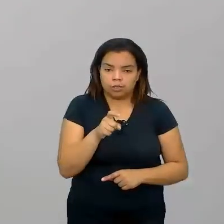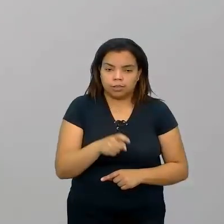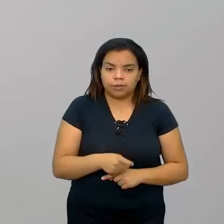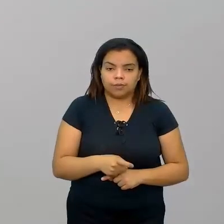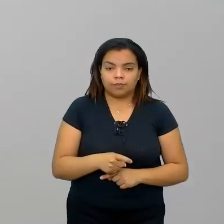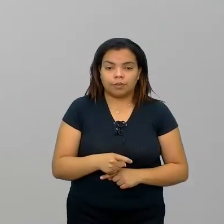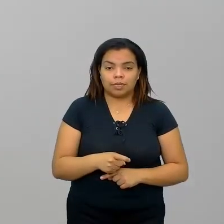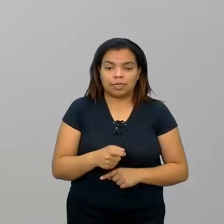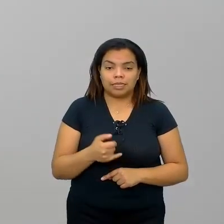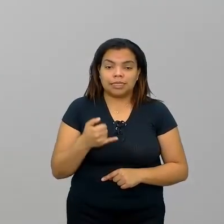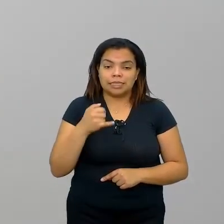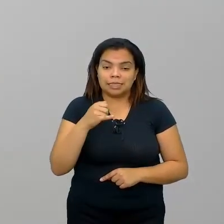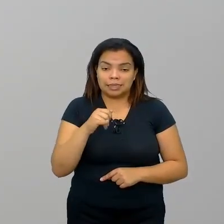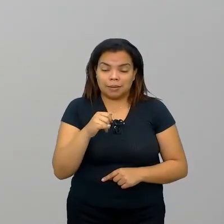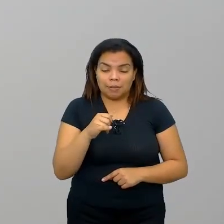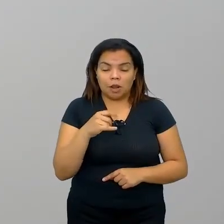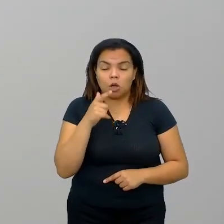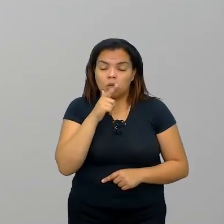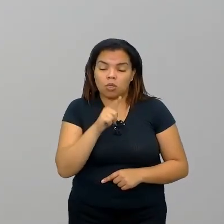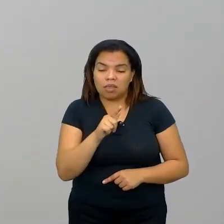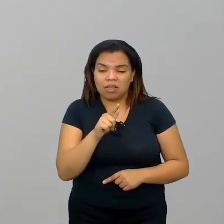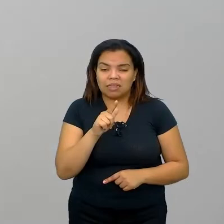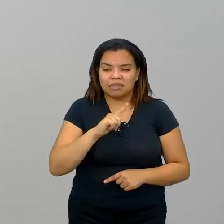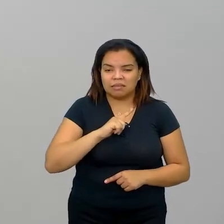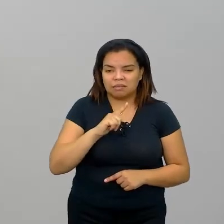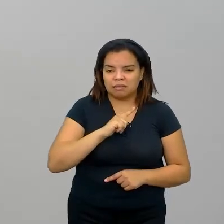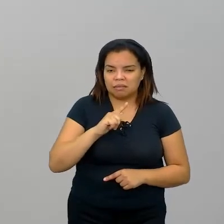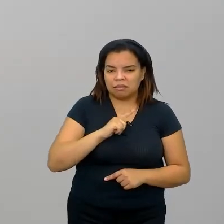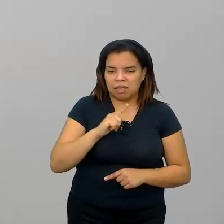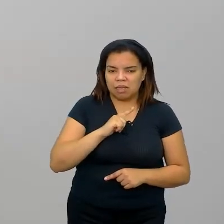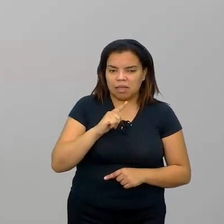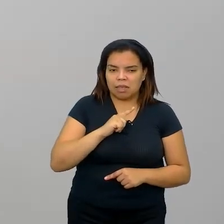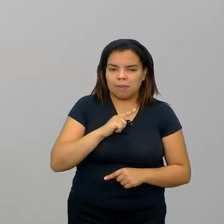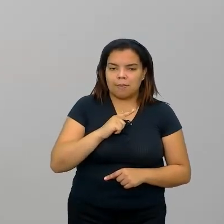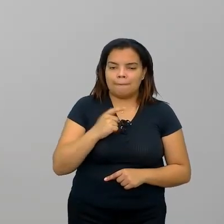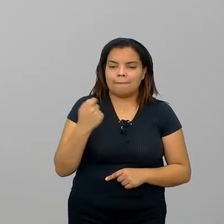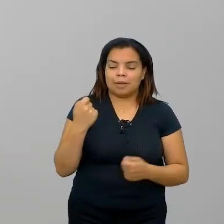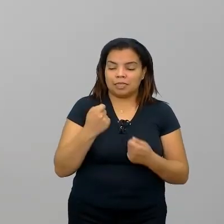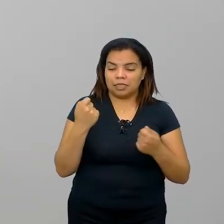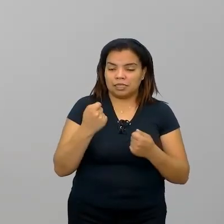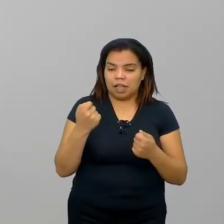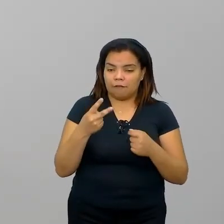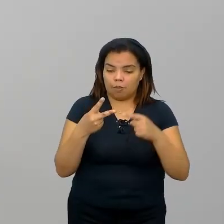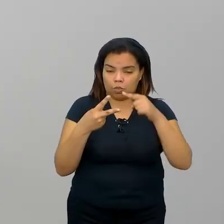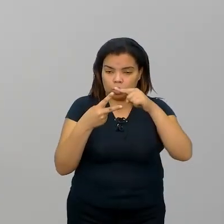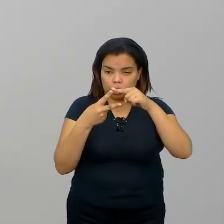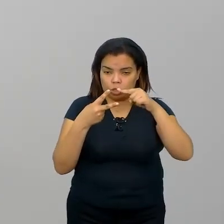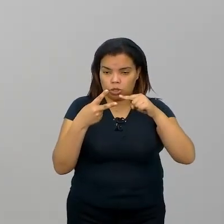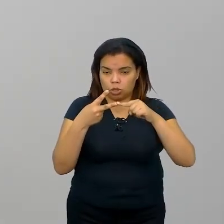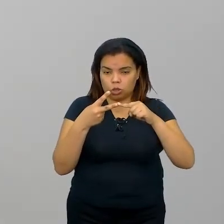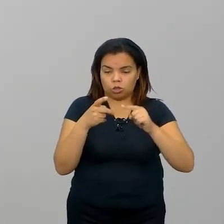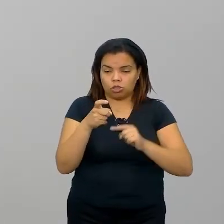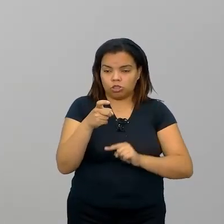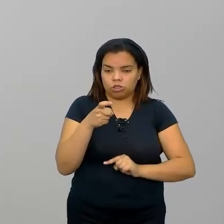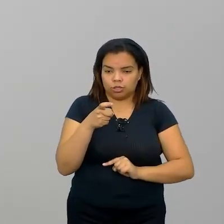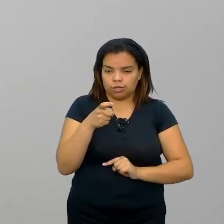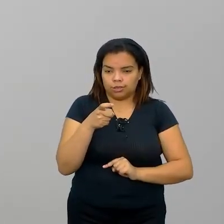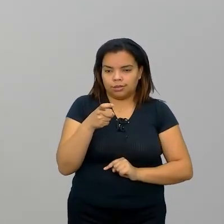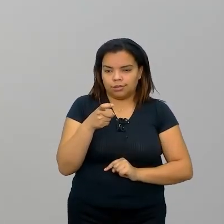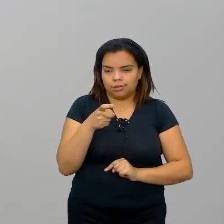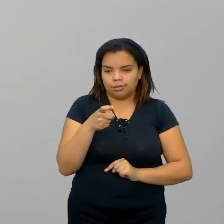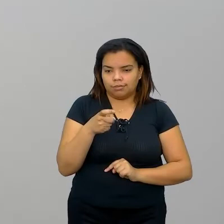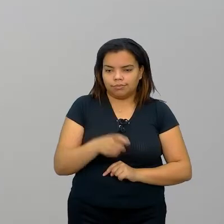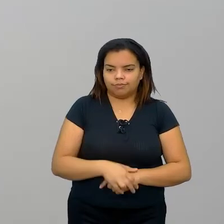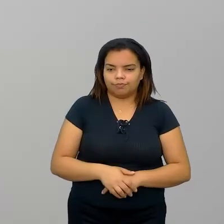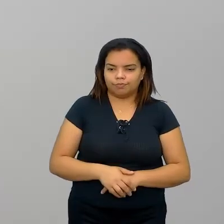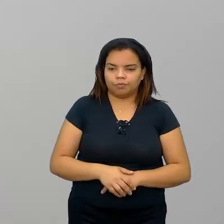ele deveria ter 2X, porque ele consegue ter um X que é, ali no caso, normal, sem a mutação,